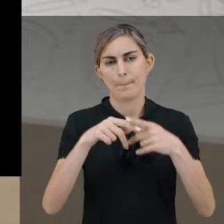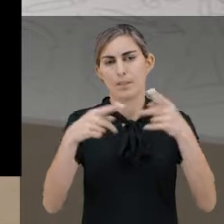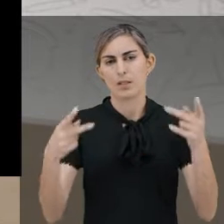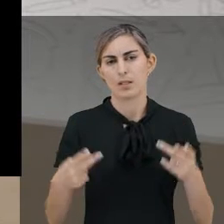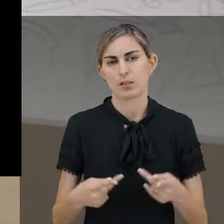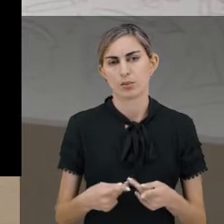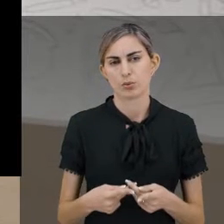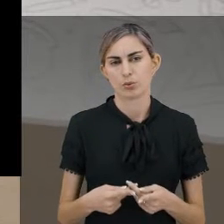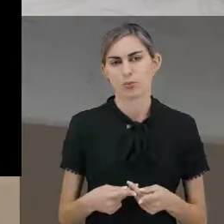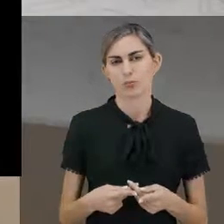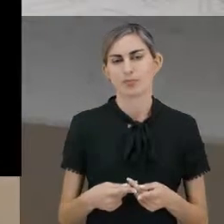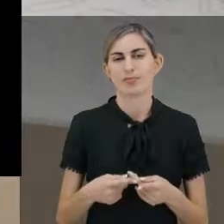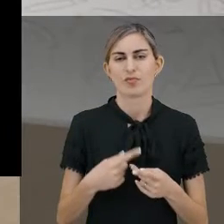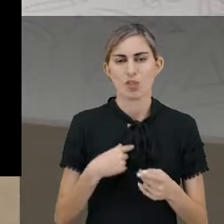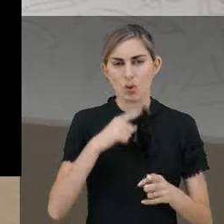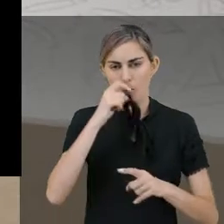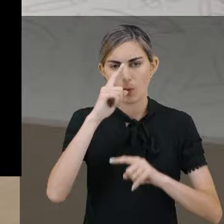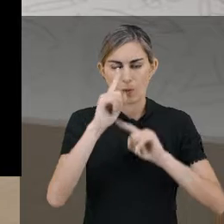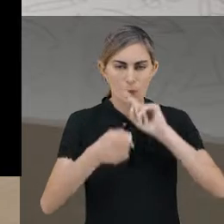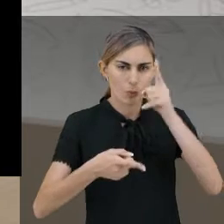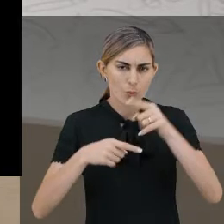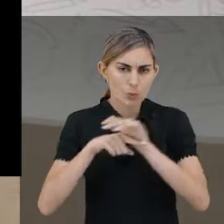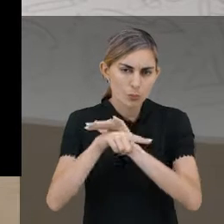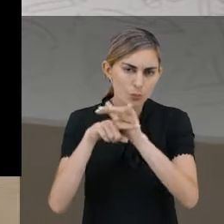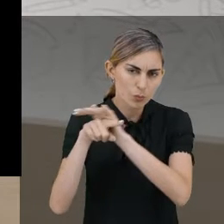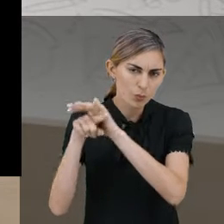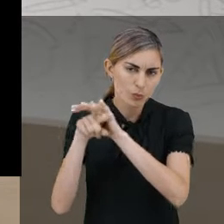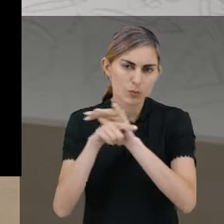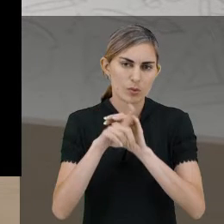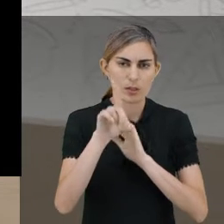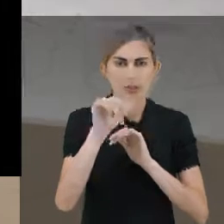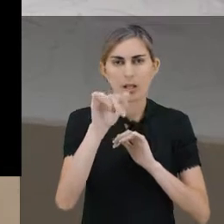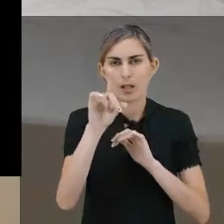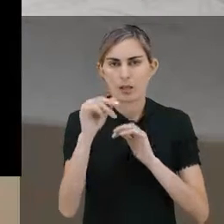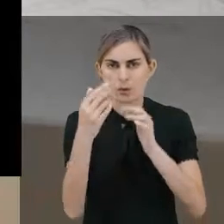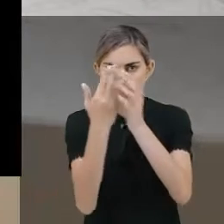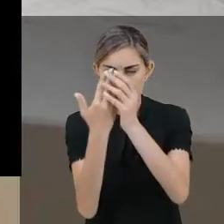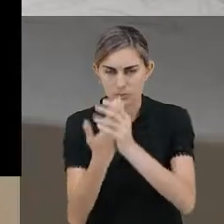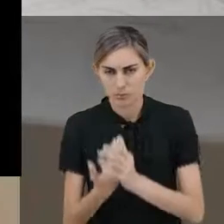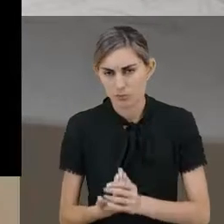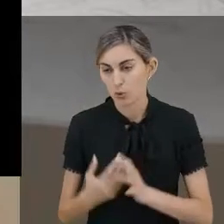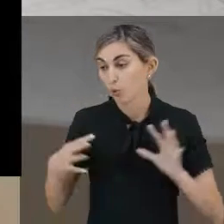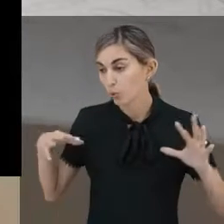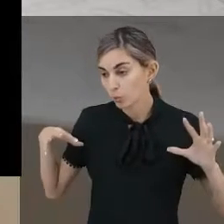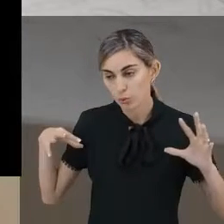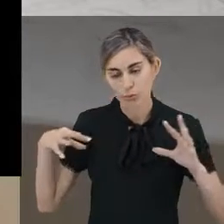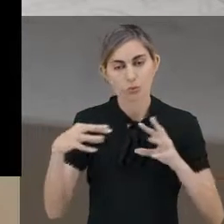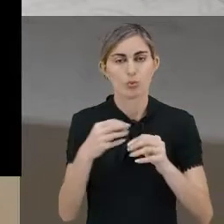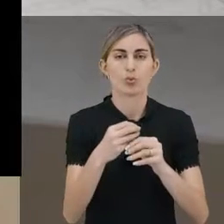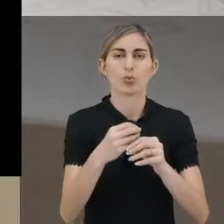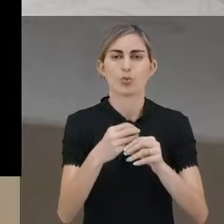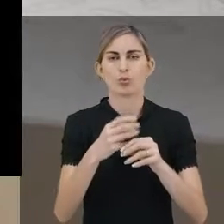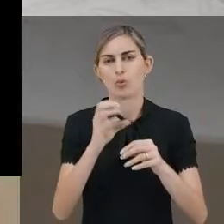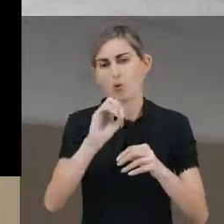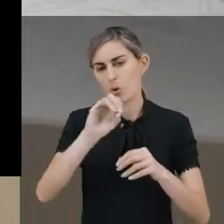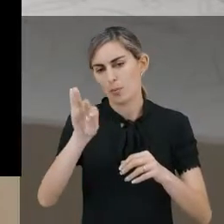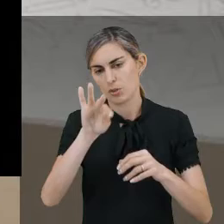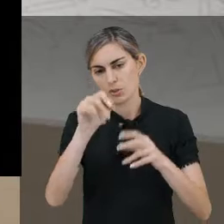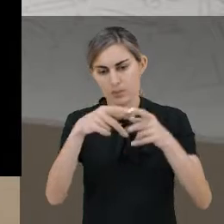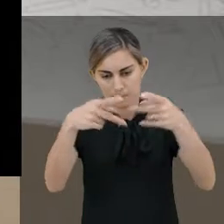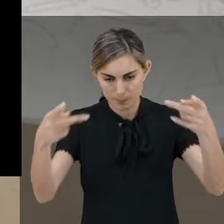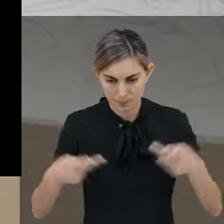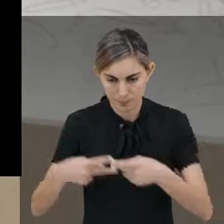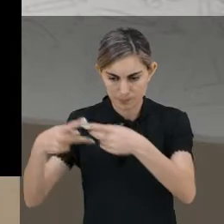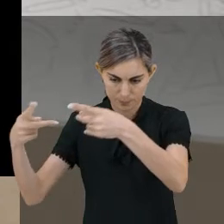irá executar um comando de consulta na base de dados de todos os objetos pratos